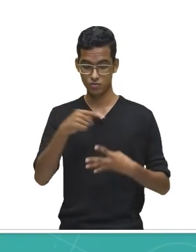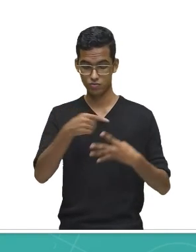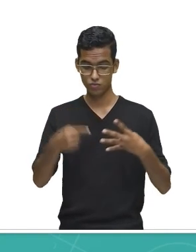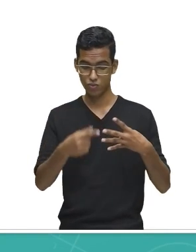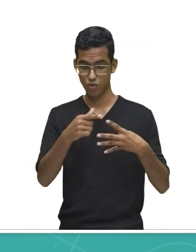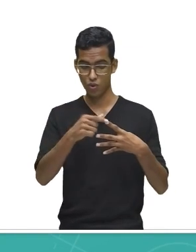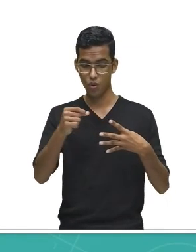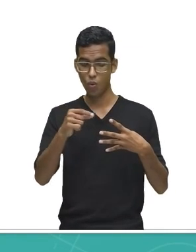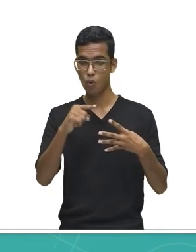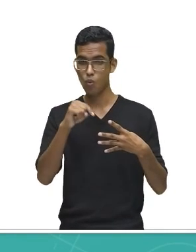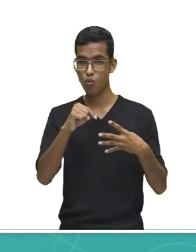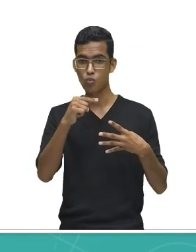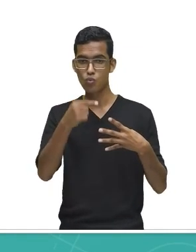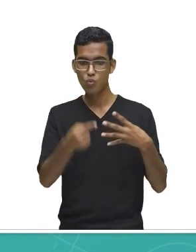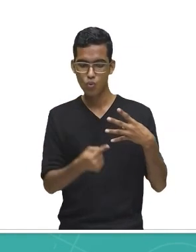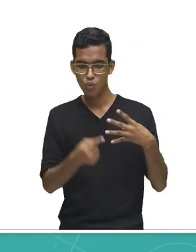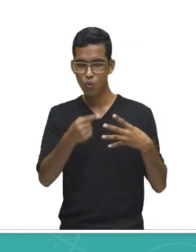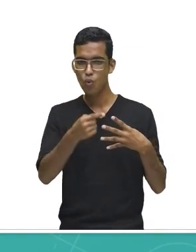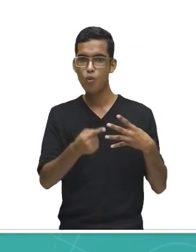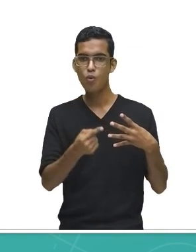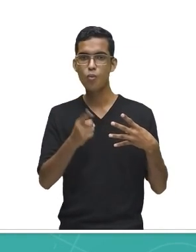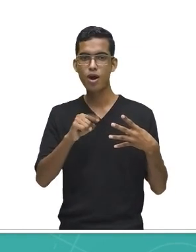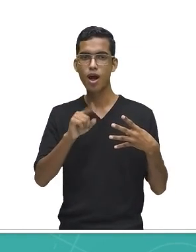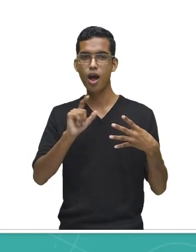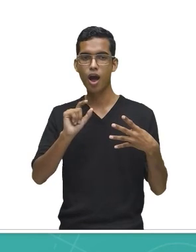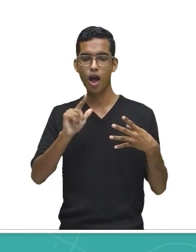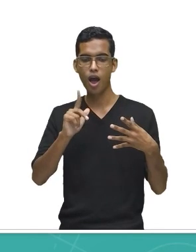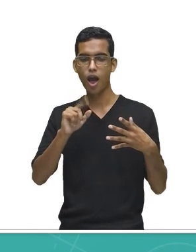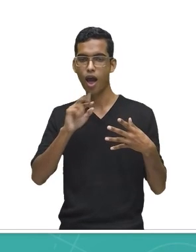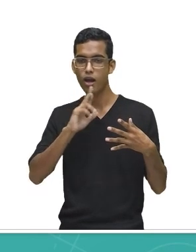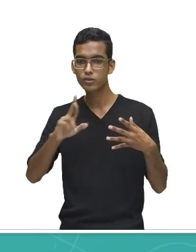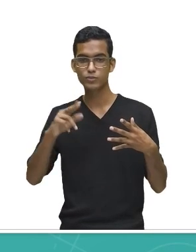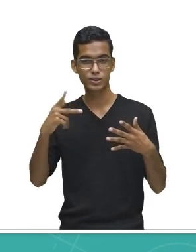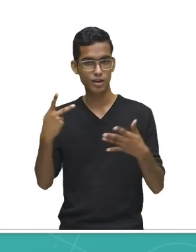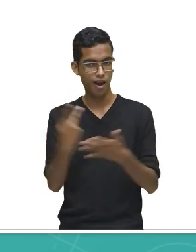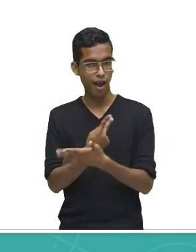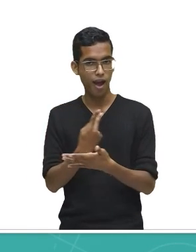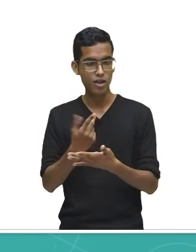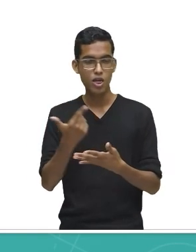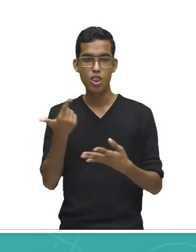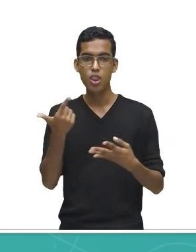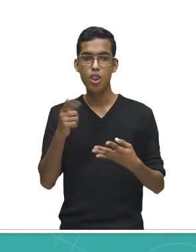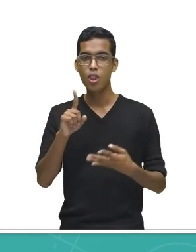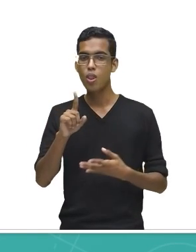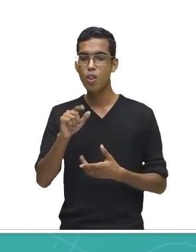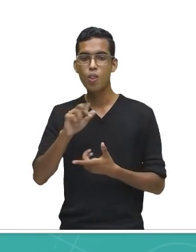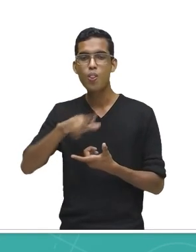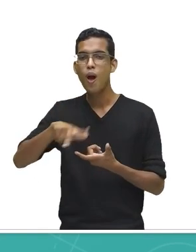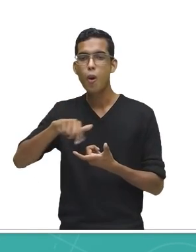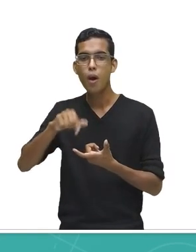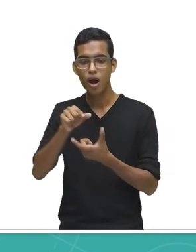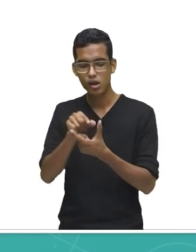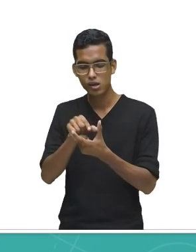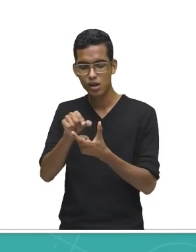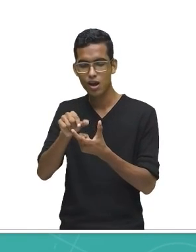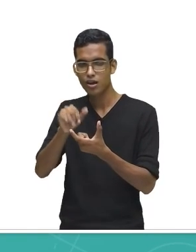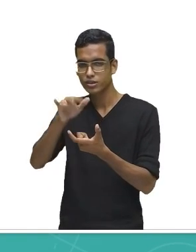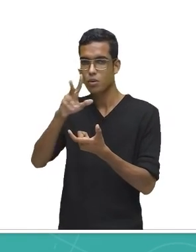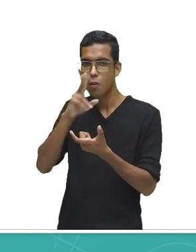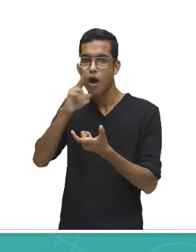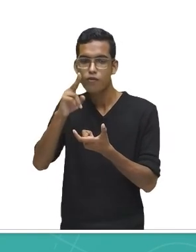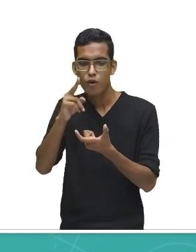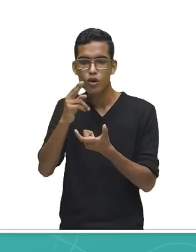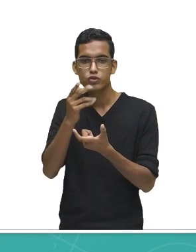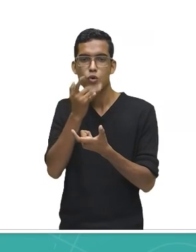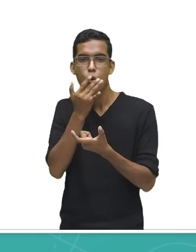né? Não é a sua sílaba tônica. Qual será? Será que você já procurou no dicionário o